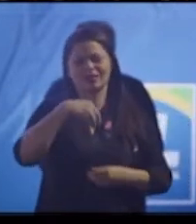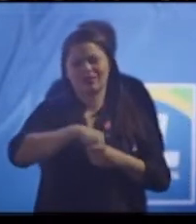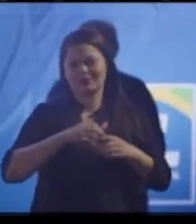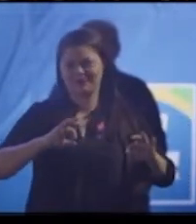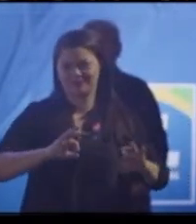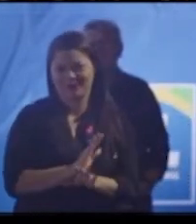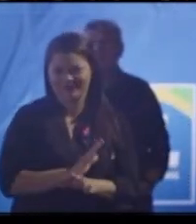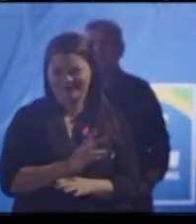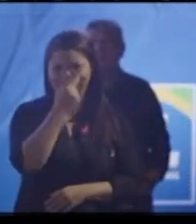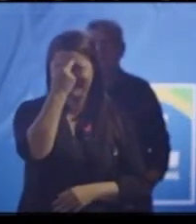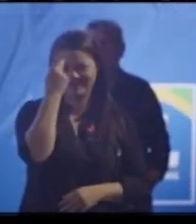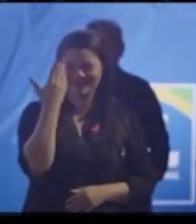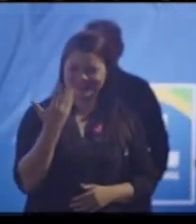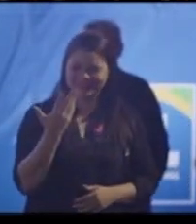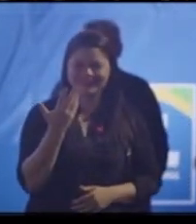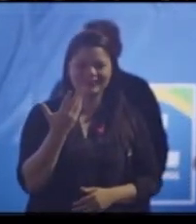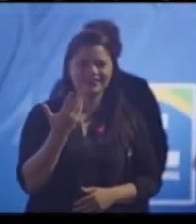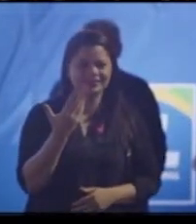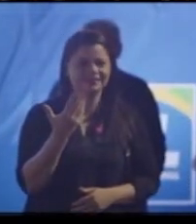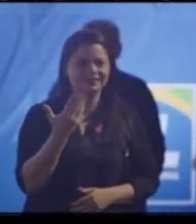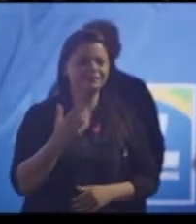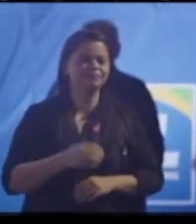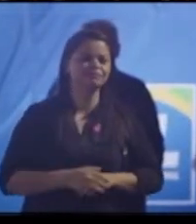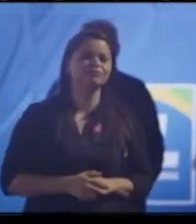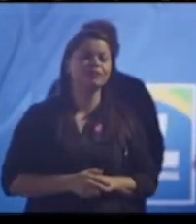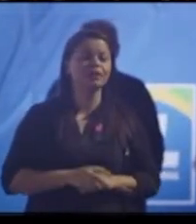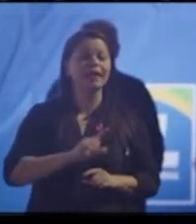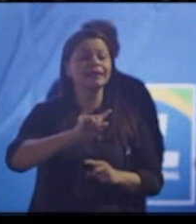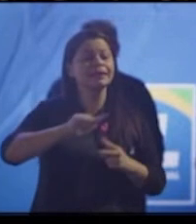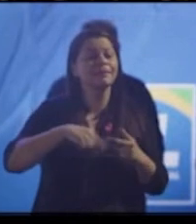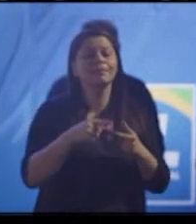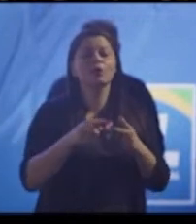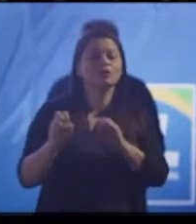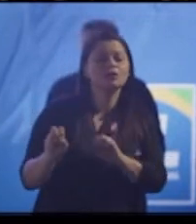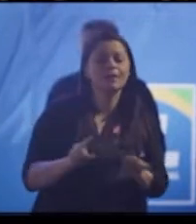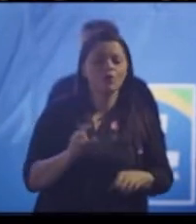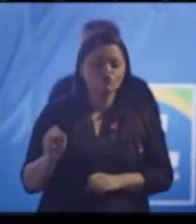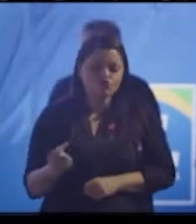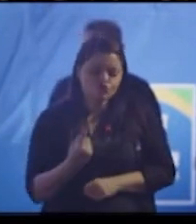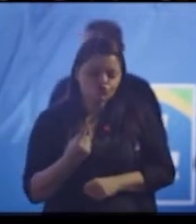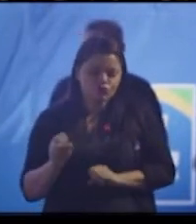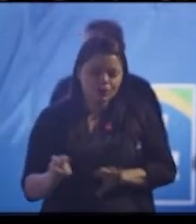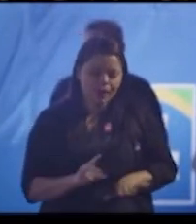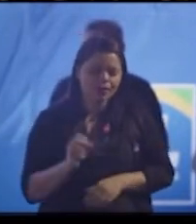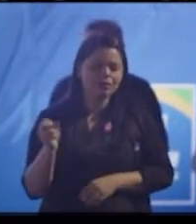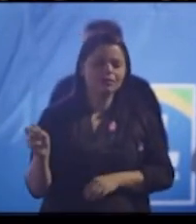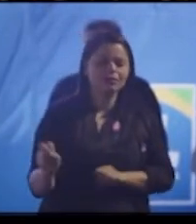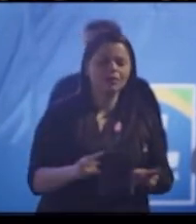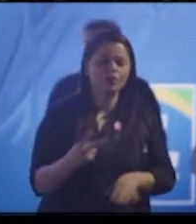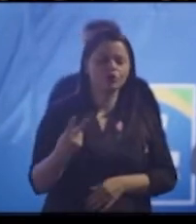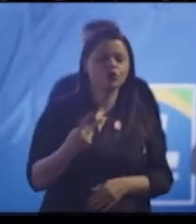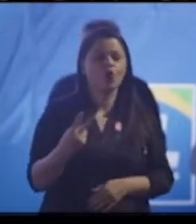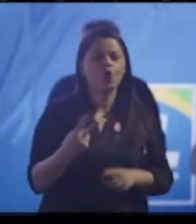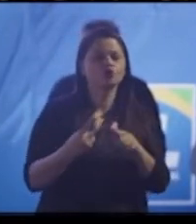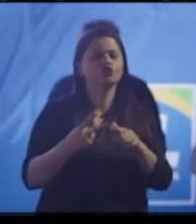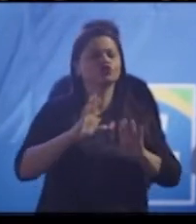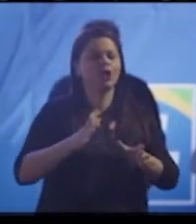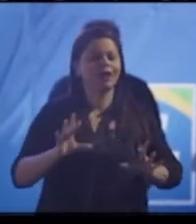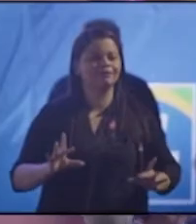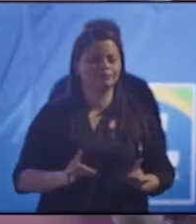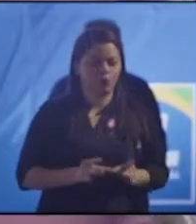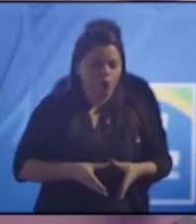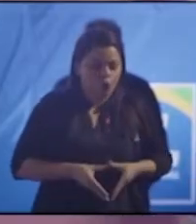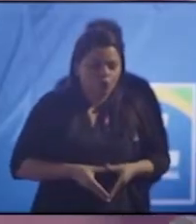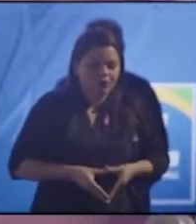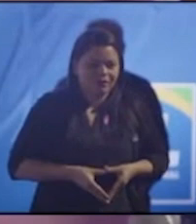nele. Na semana 2, o bebê já se prendeu firmemente na parede do útero de sua